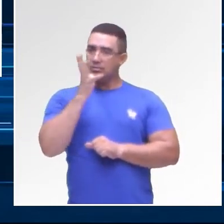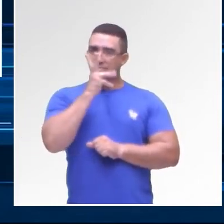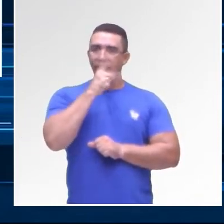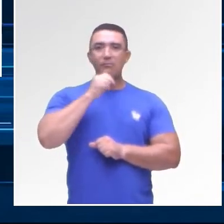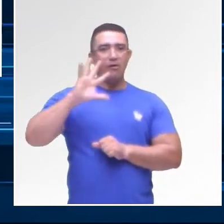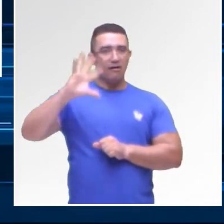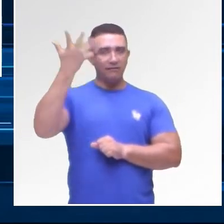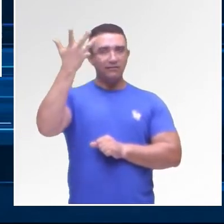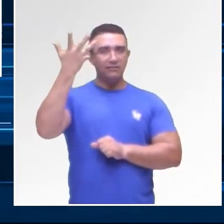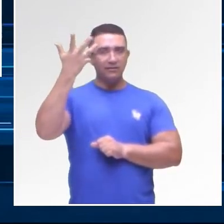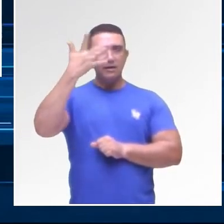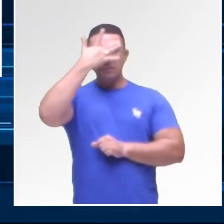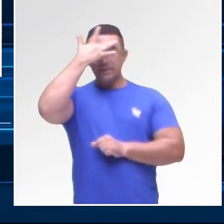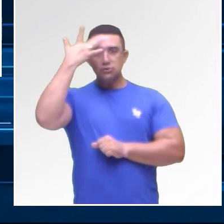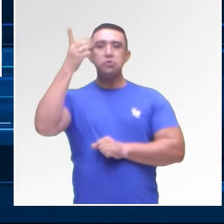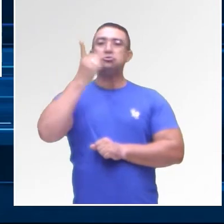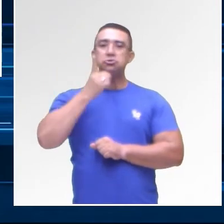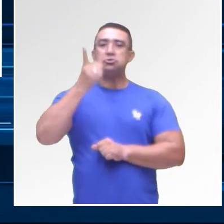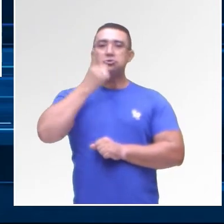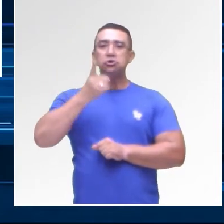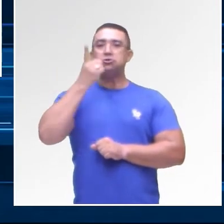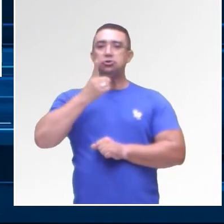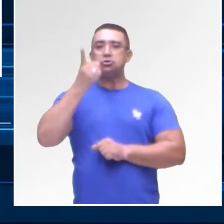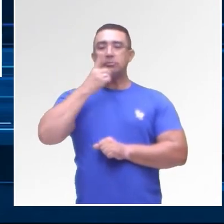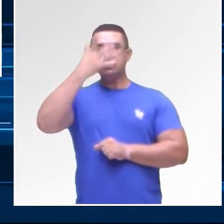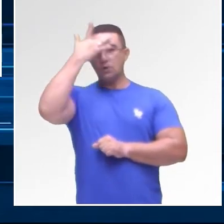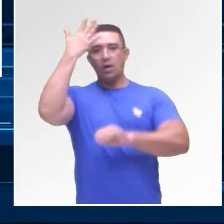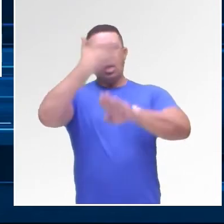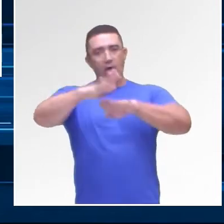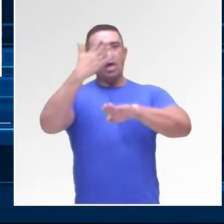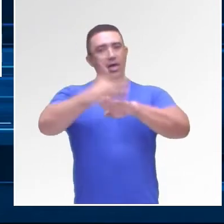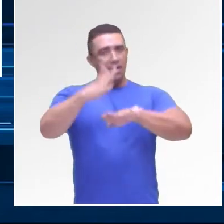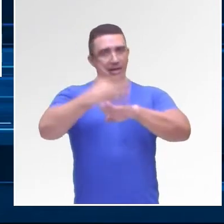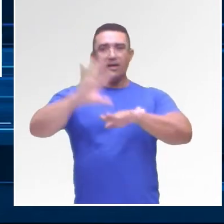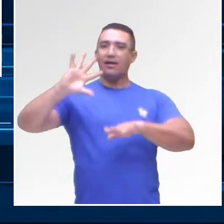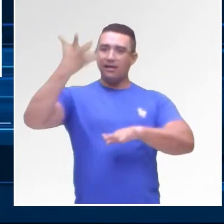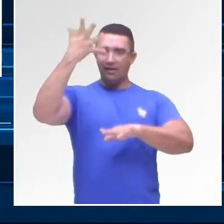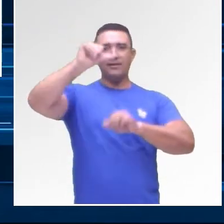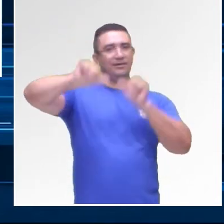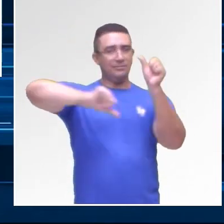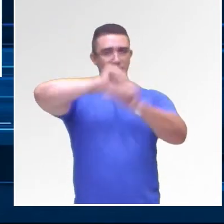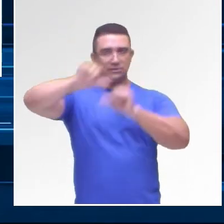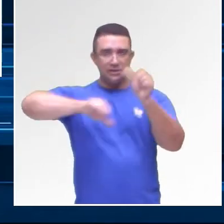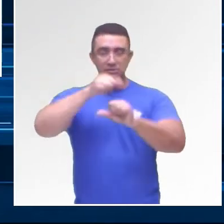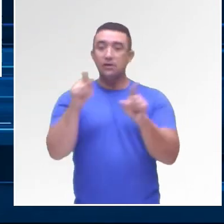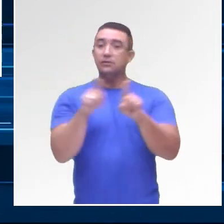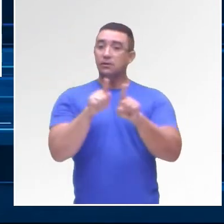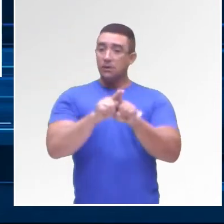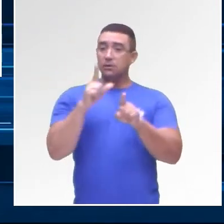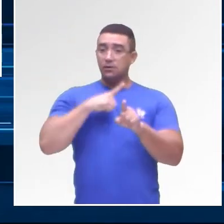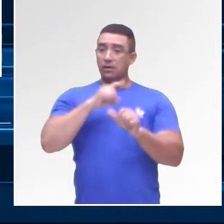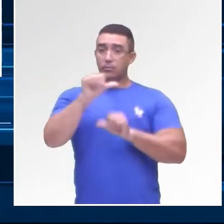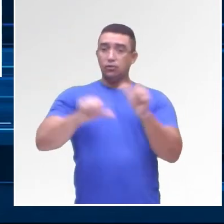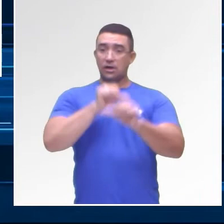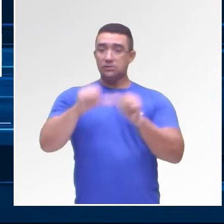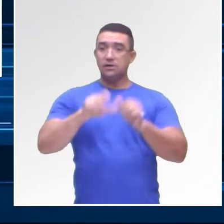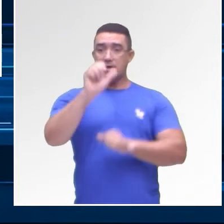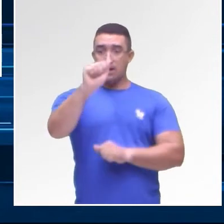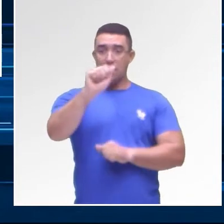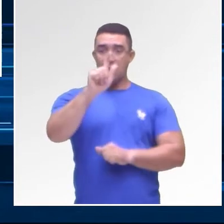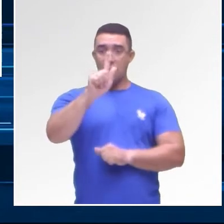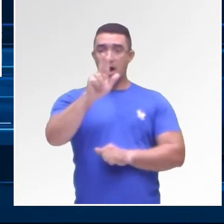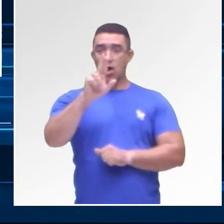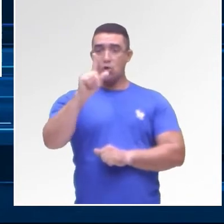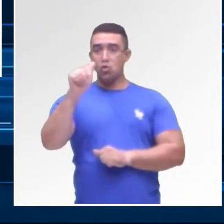no caso de perder gordura e de ganhar massa magra. E nós temos as mudanças agudas, que são aquelas, que